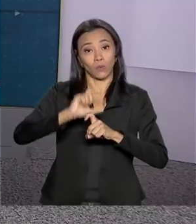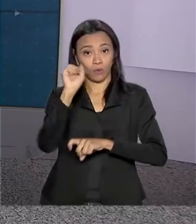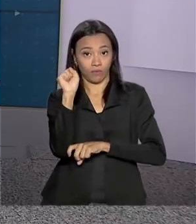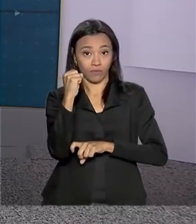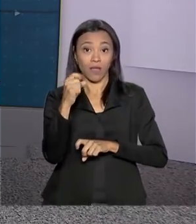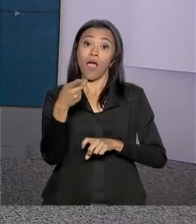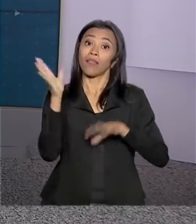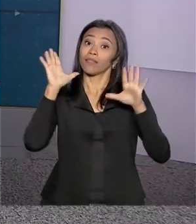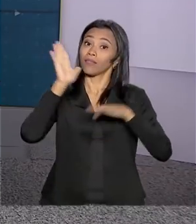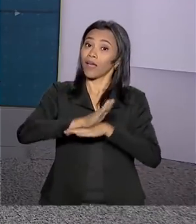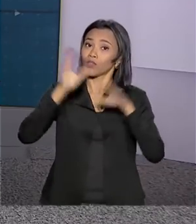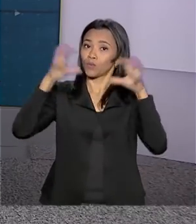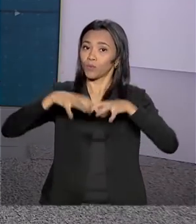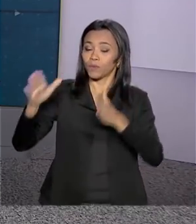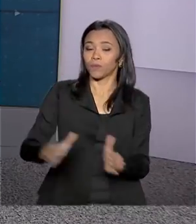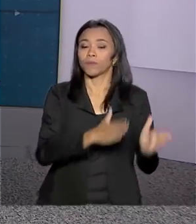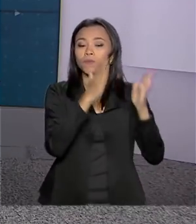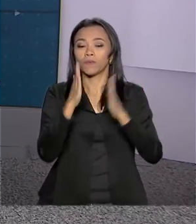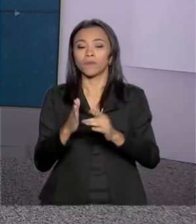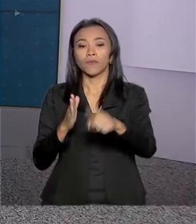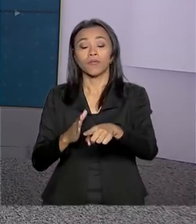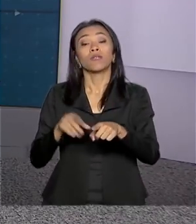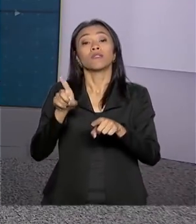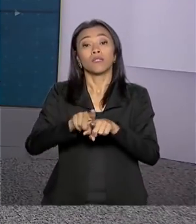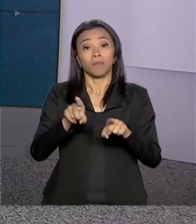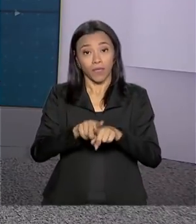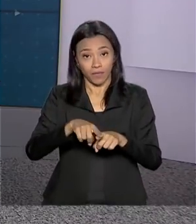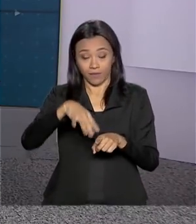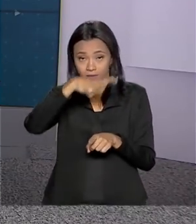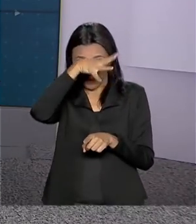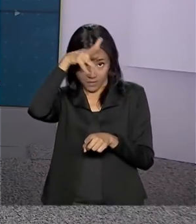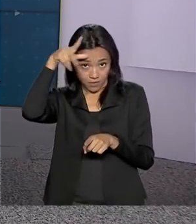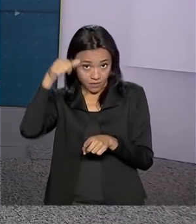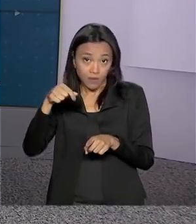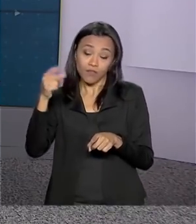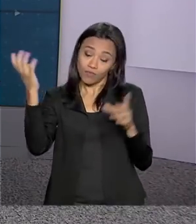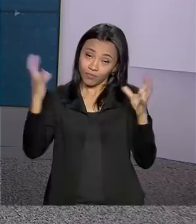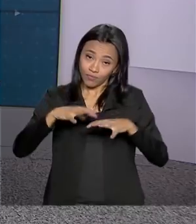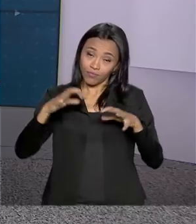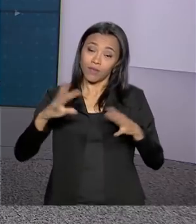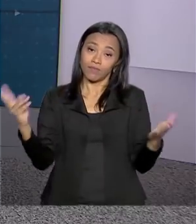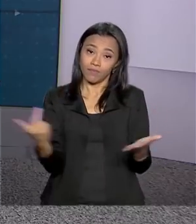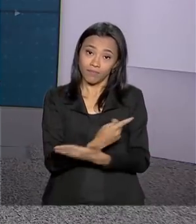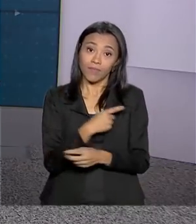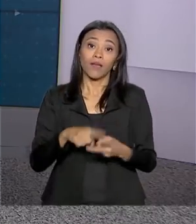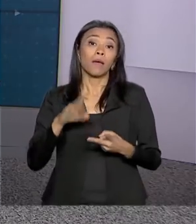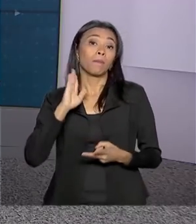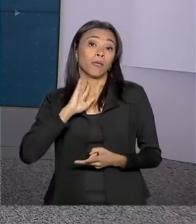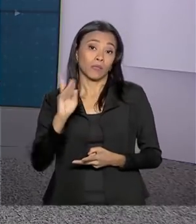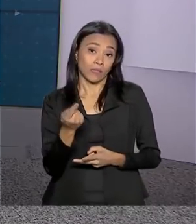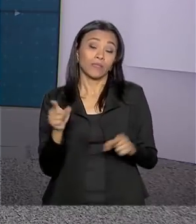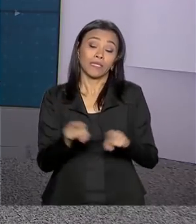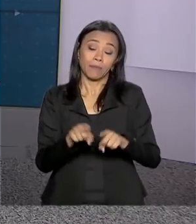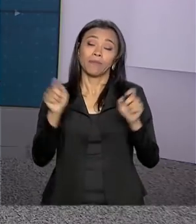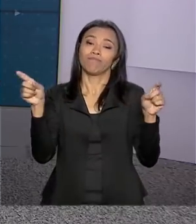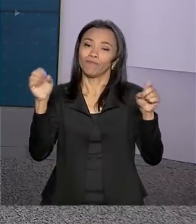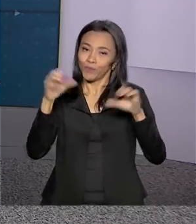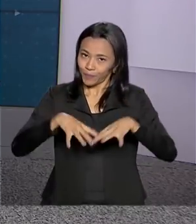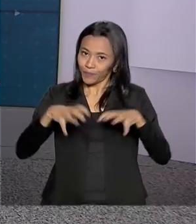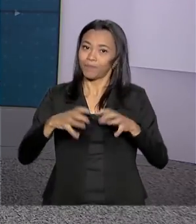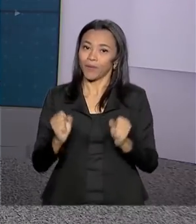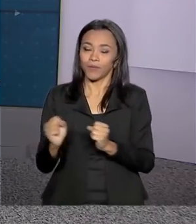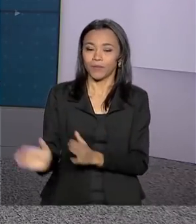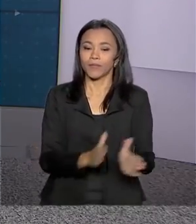tarde em campo grande temos também pancadas de chuva em belo horizonte pode chover temos também pancadas de chuva